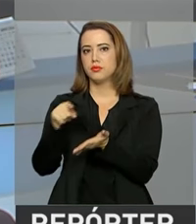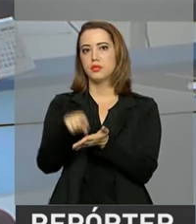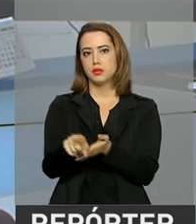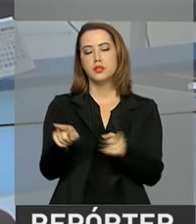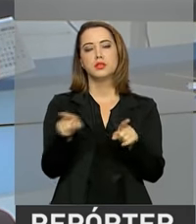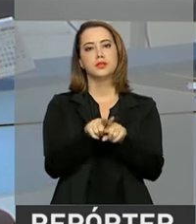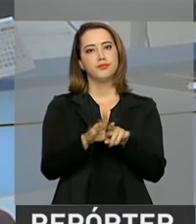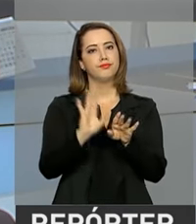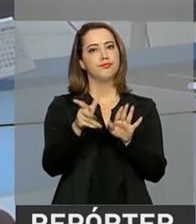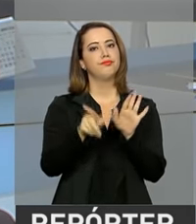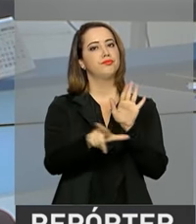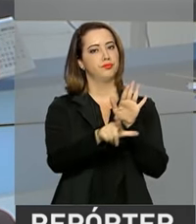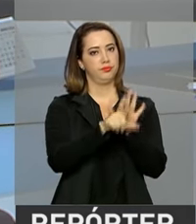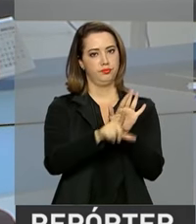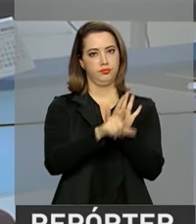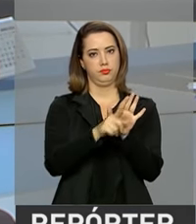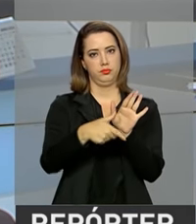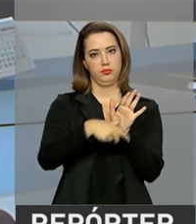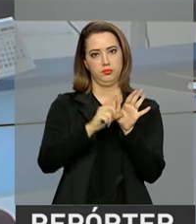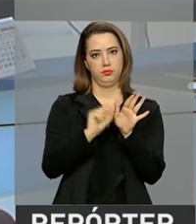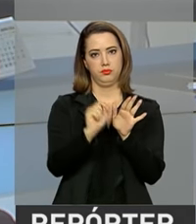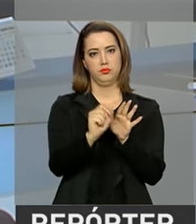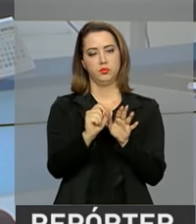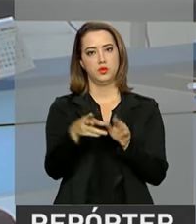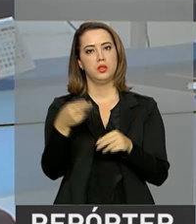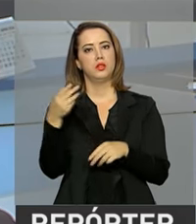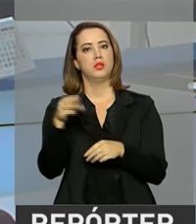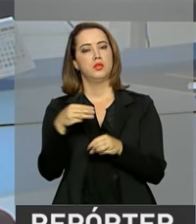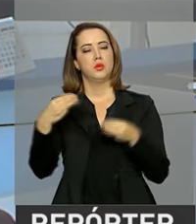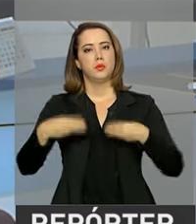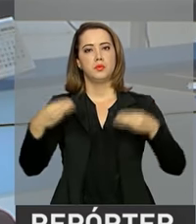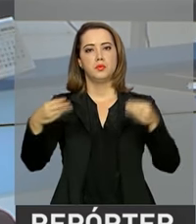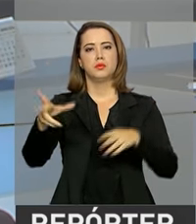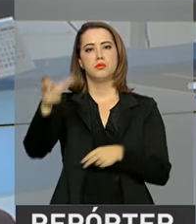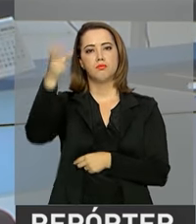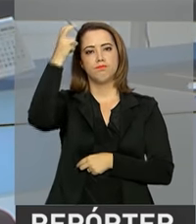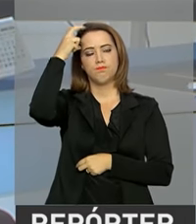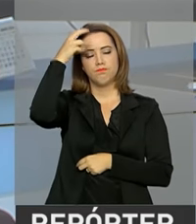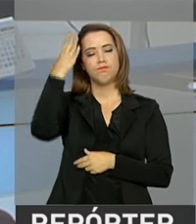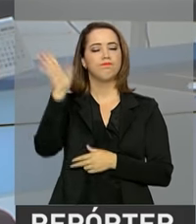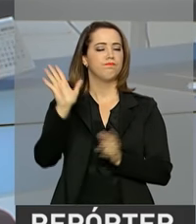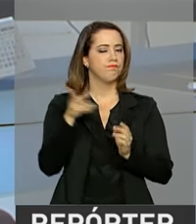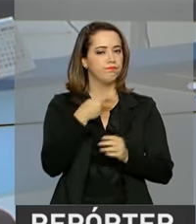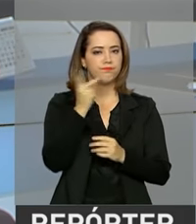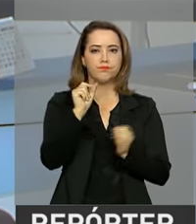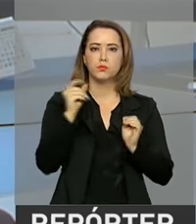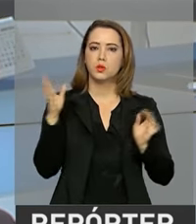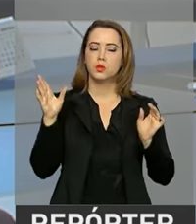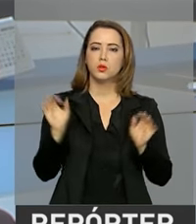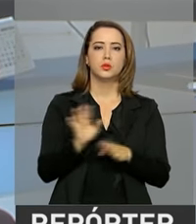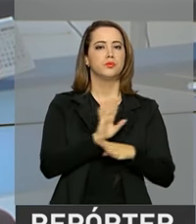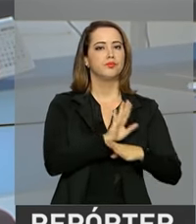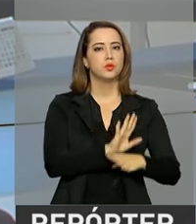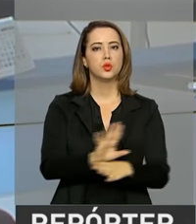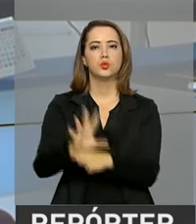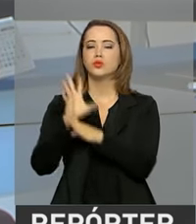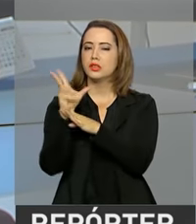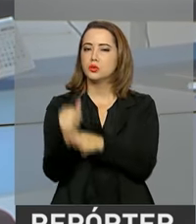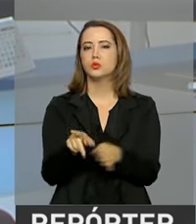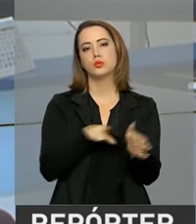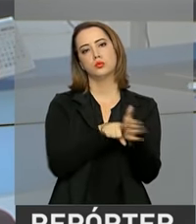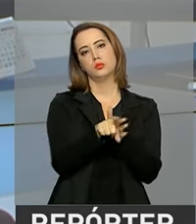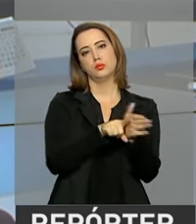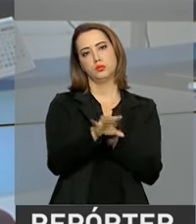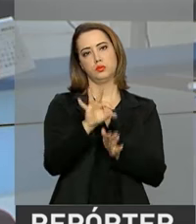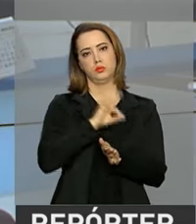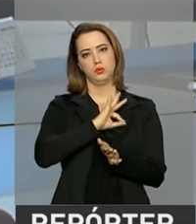fiscal previstas na Lei Rouanet. Em nota, o Ministério da Cultura se colocou à disposição para colaborar com as investigações e disse